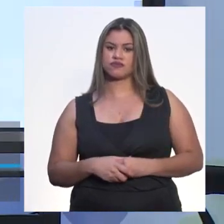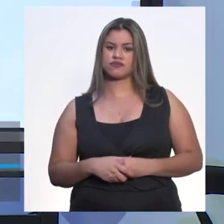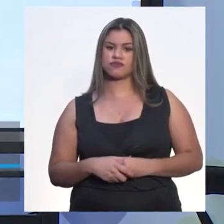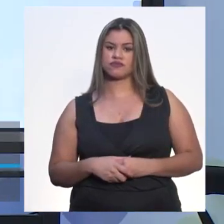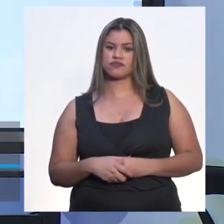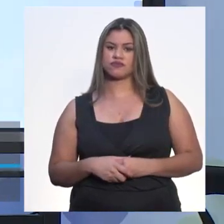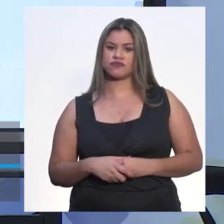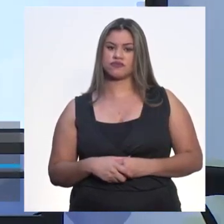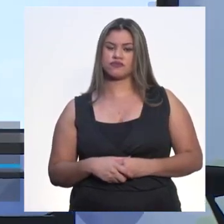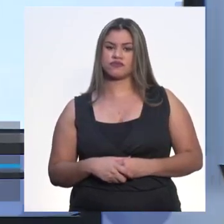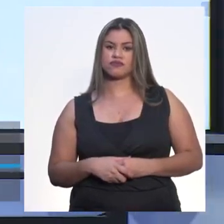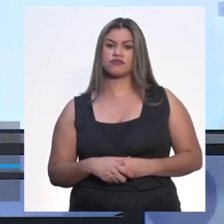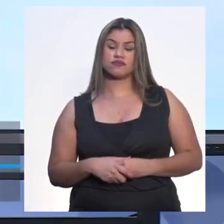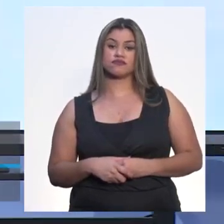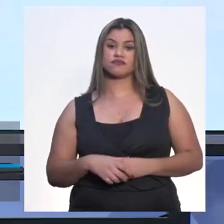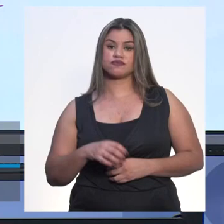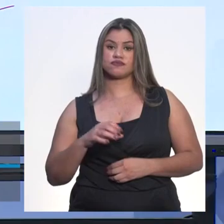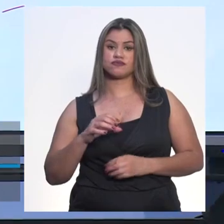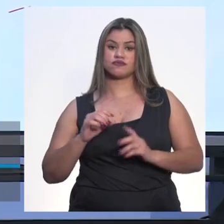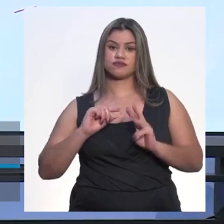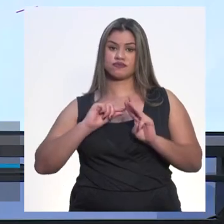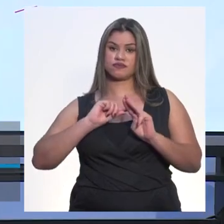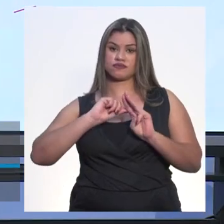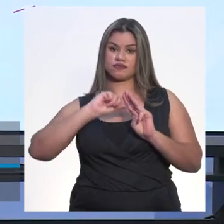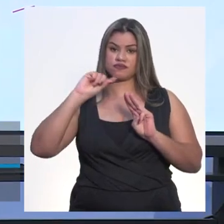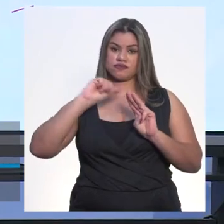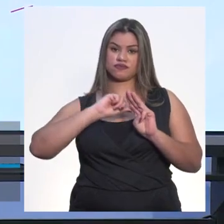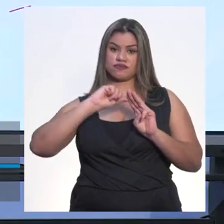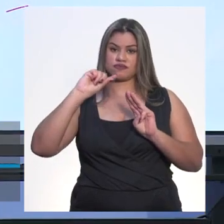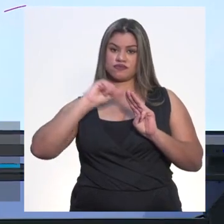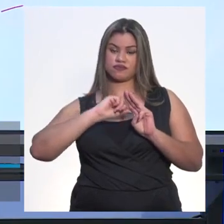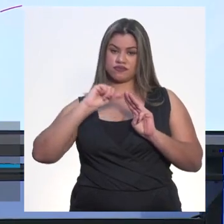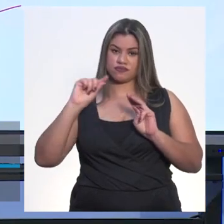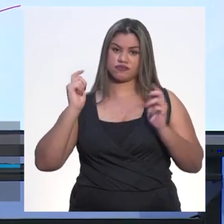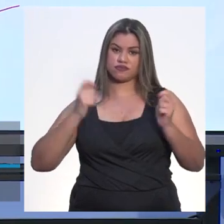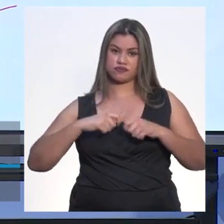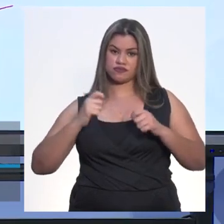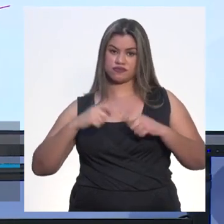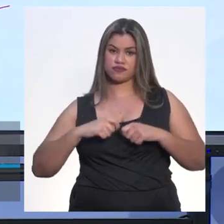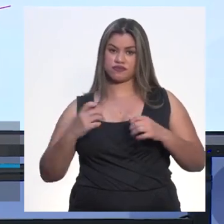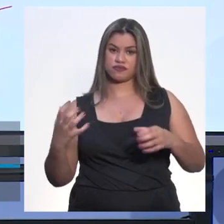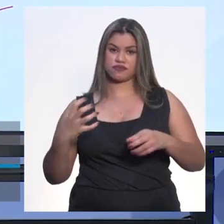Multiplicando direto pela representação decimal. Então, o que eu faço aqui?